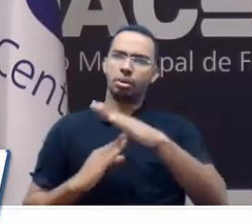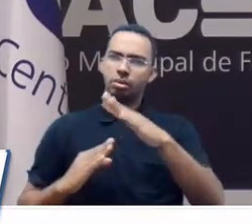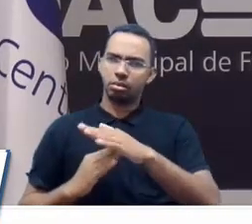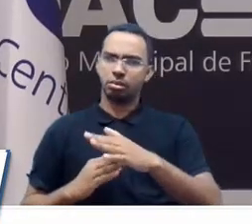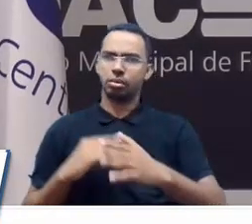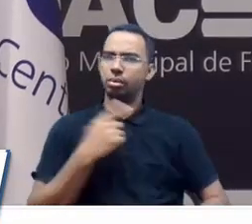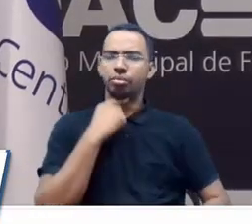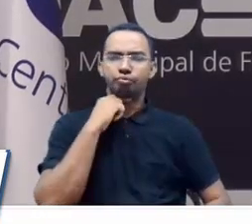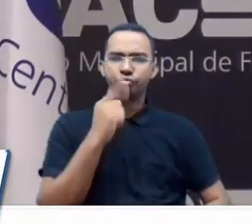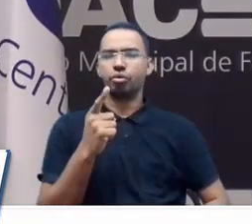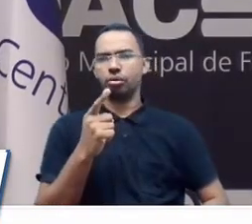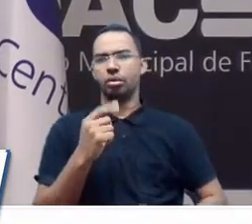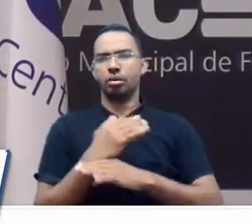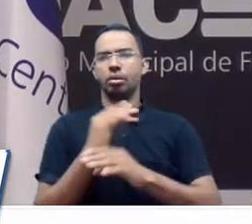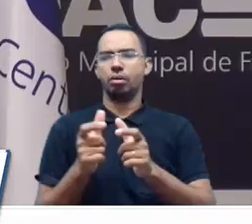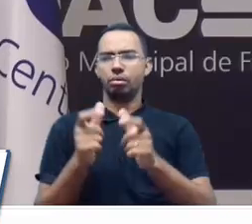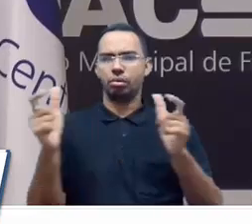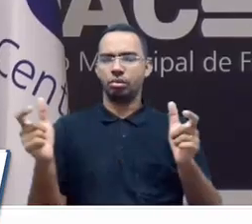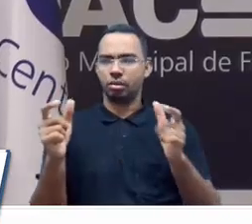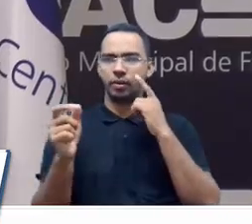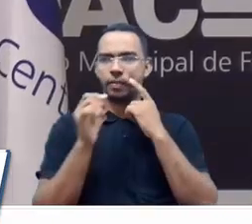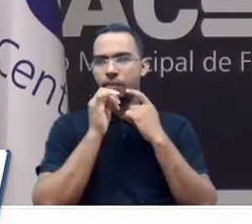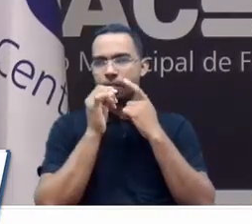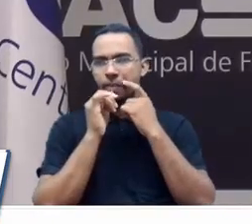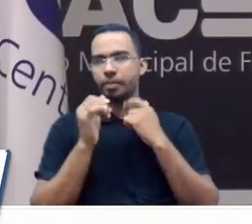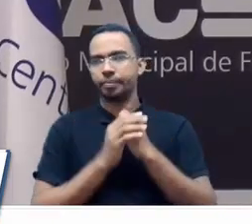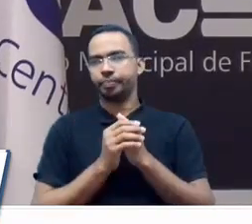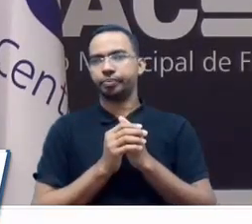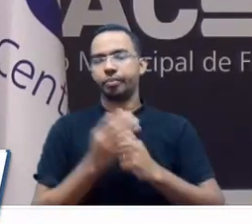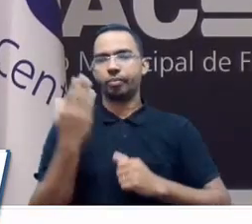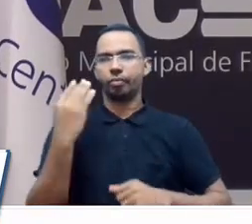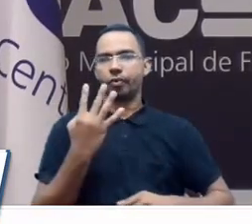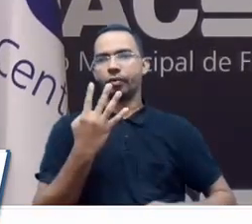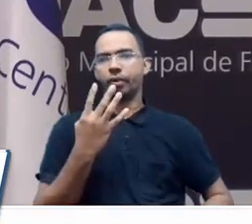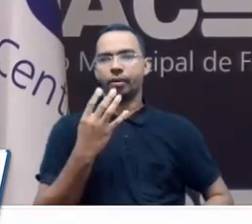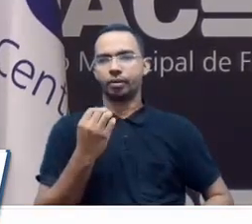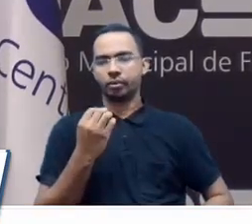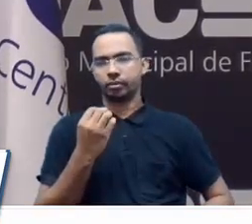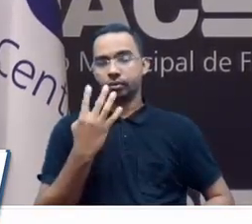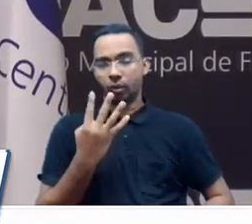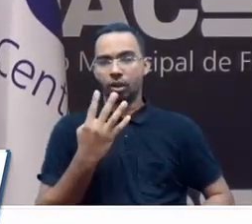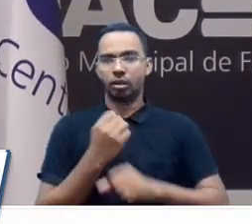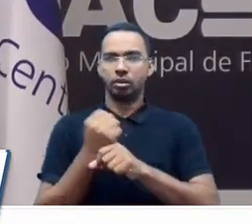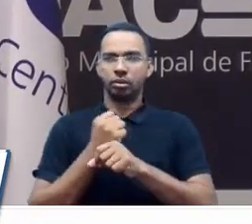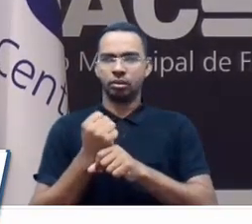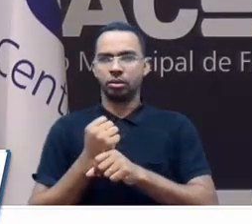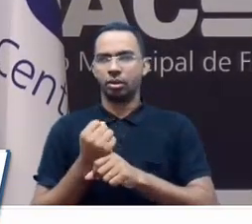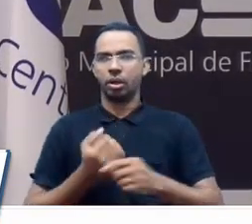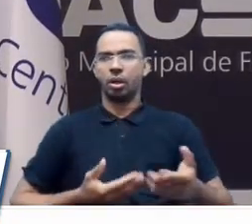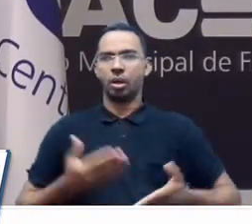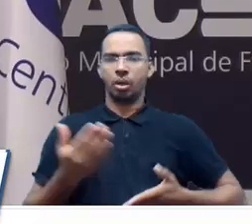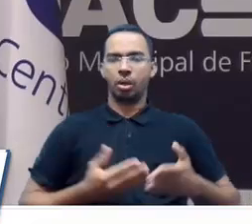a cidade cresce. Vou dar um exemplo para vocês. Nos últimos 4 anos, o número de servidores na